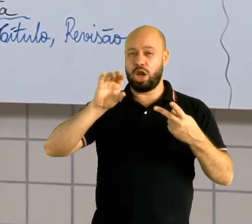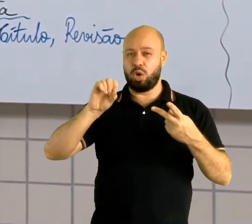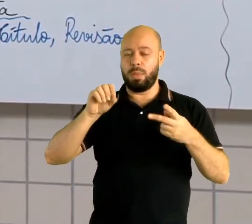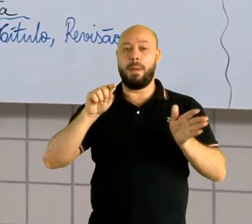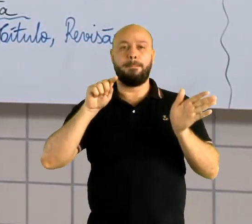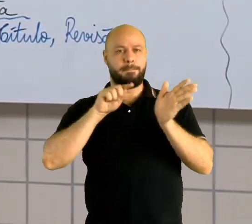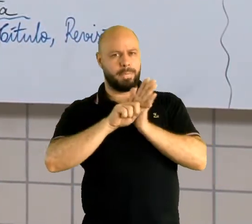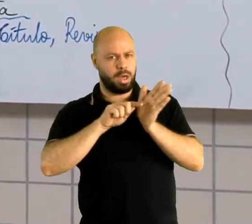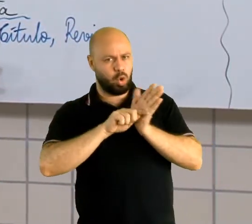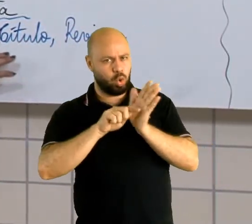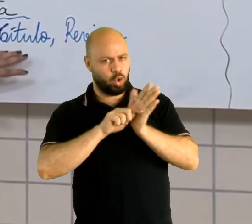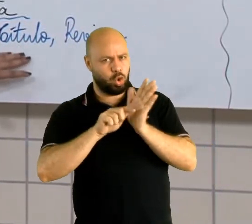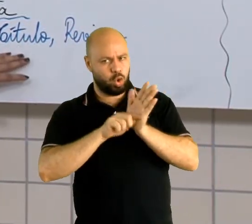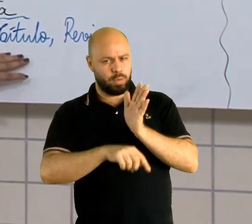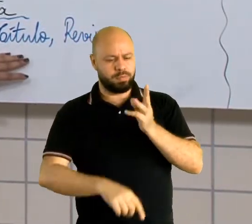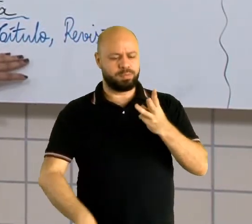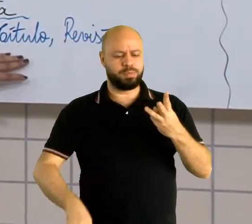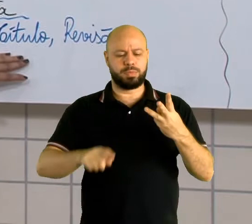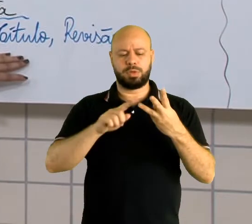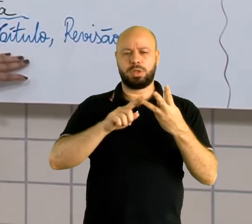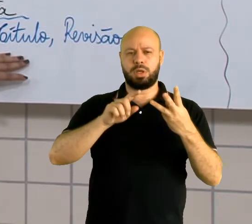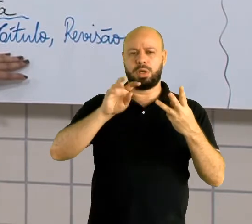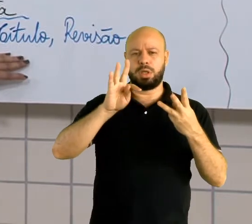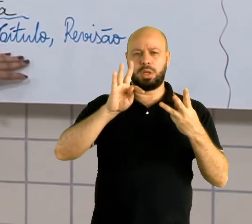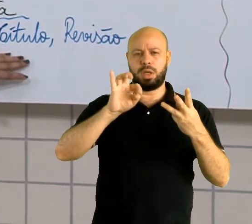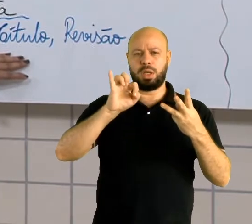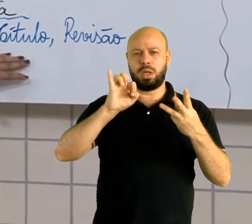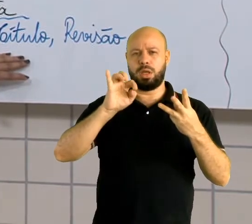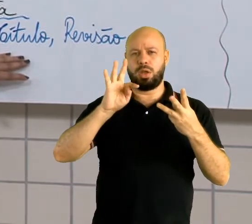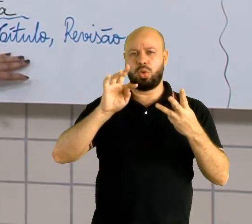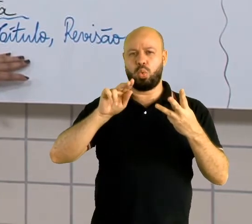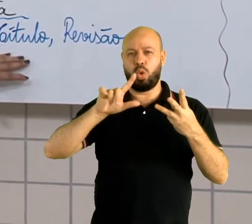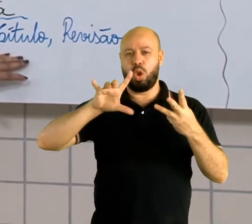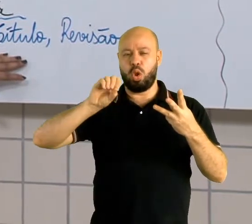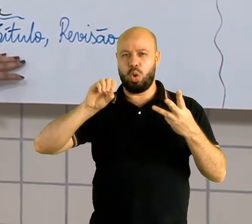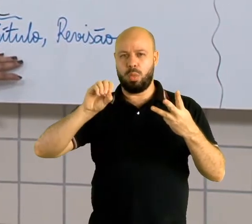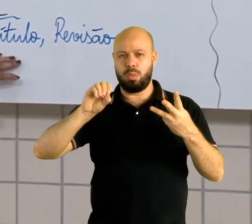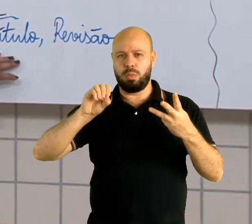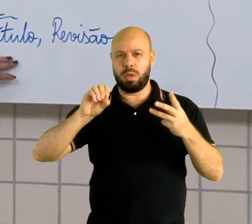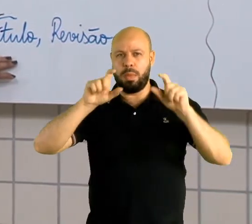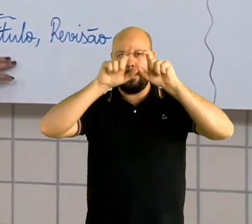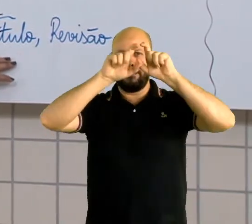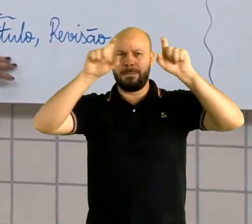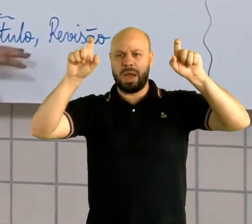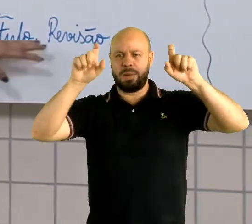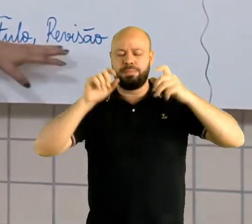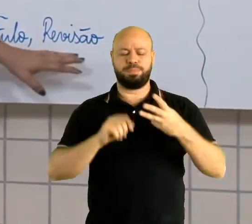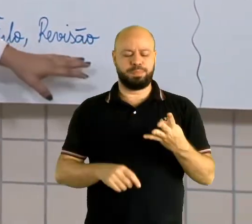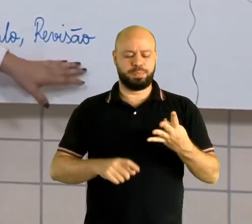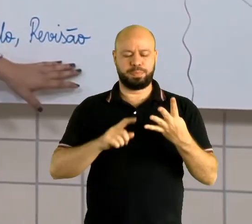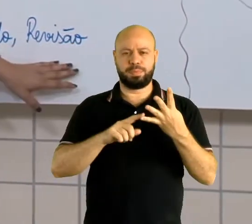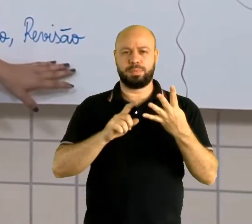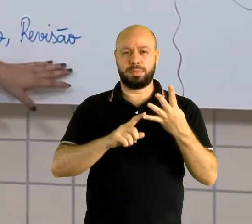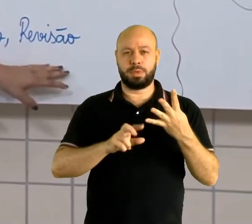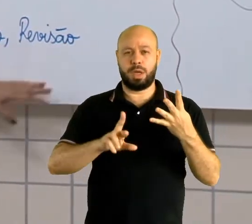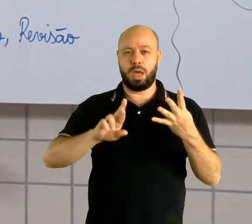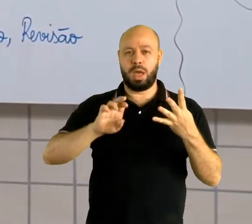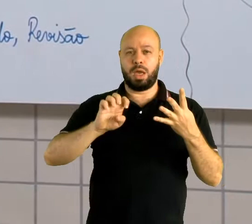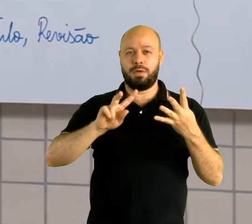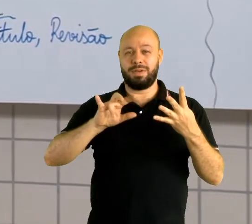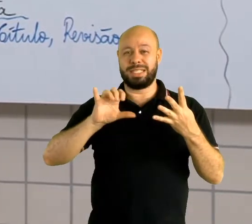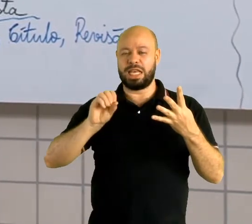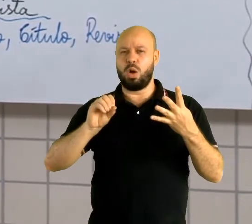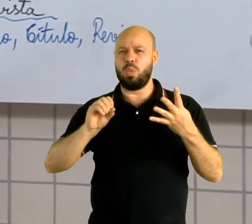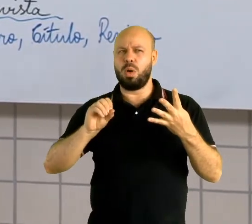te guiar. O título, na entrevista deve existir o título e revisão.